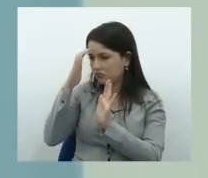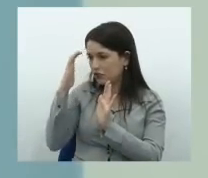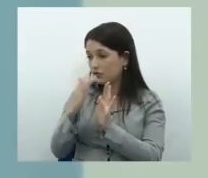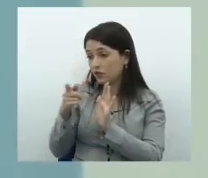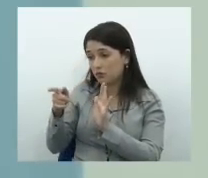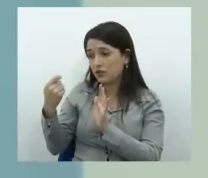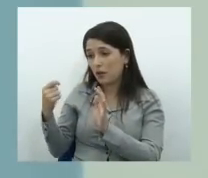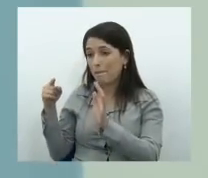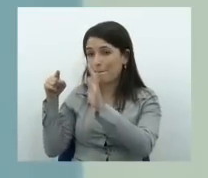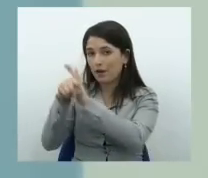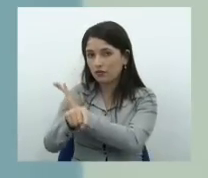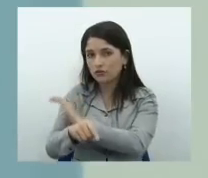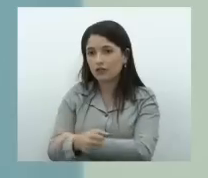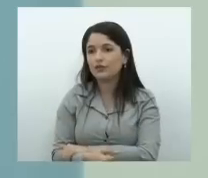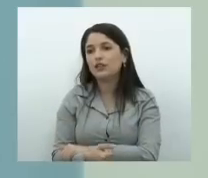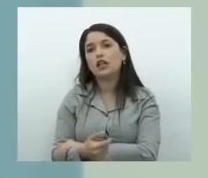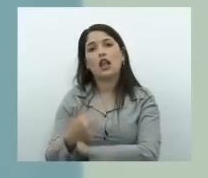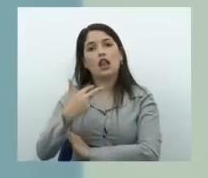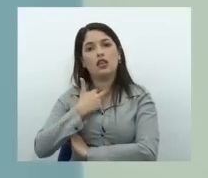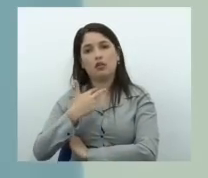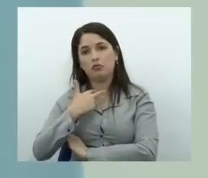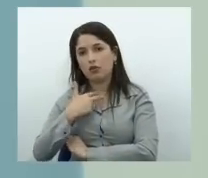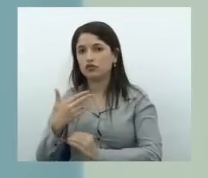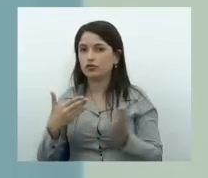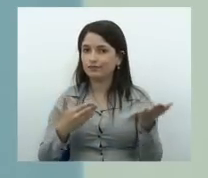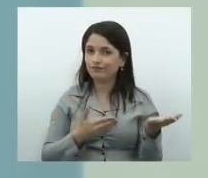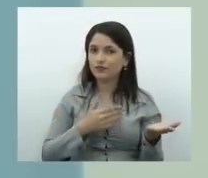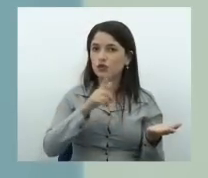a sua questão, só não pode perguntar ao candidato Guti.